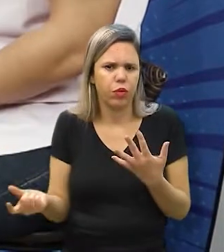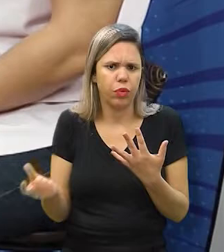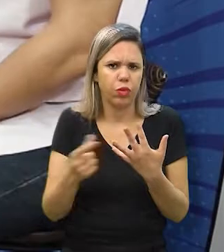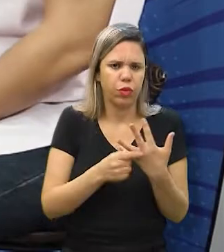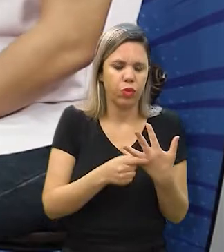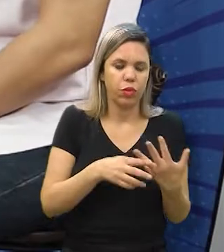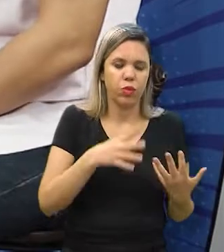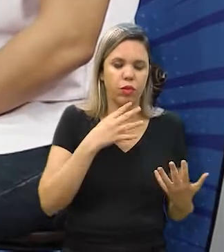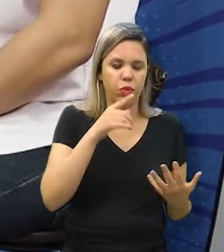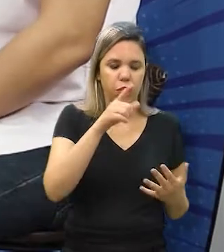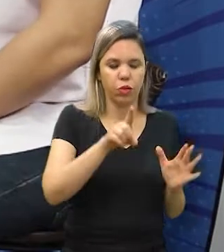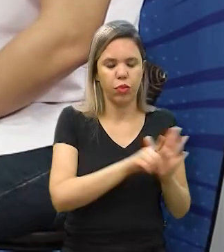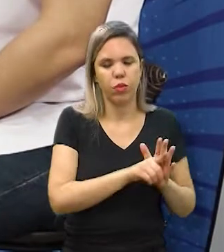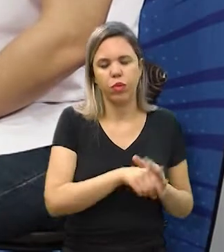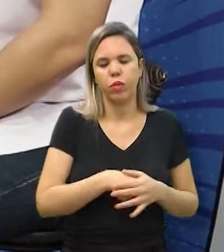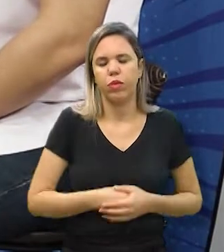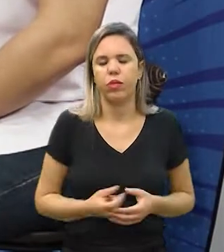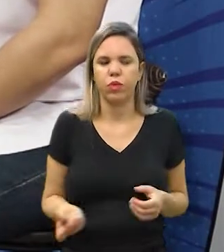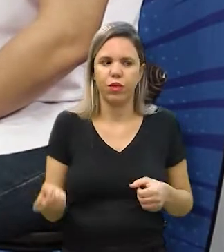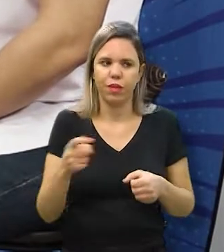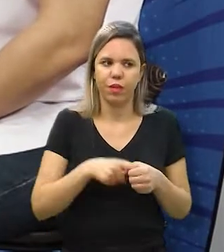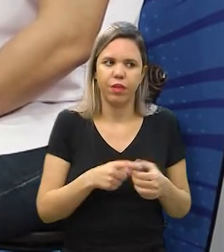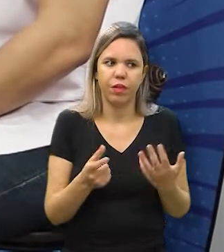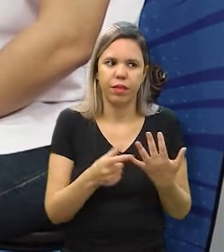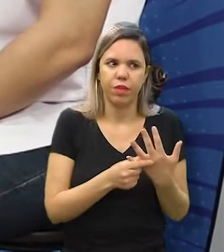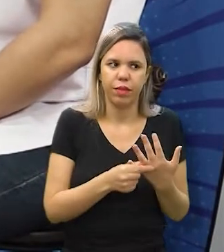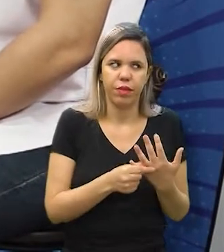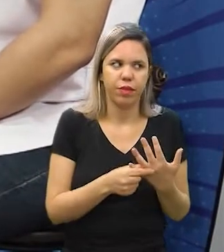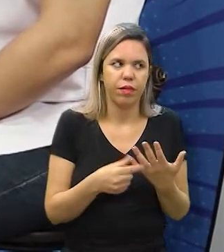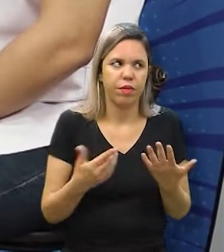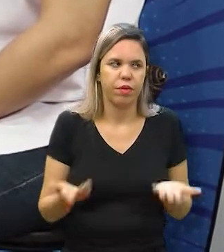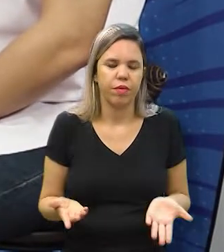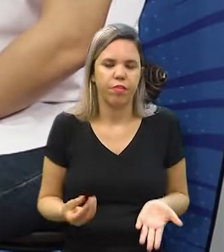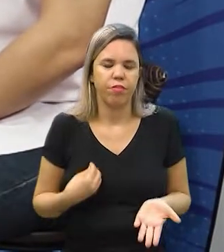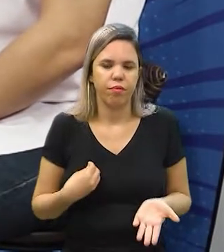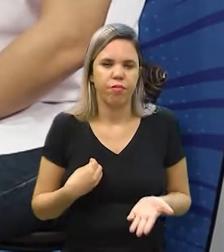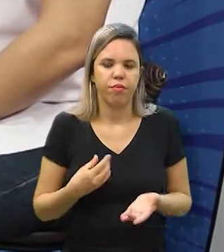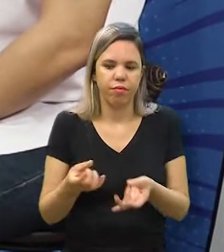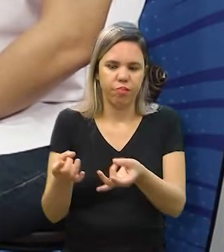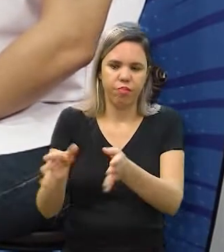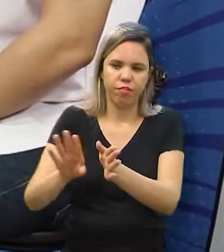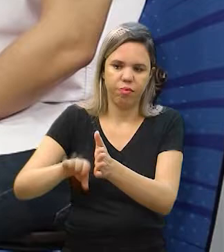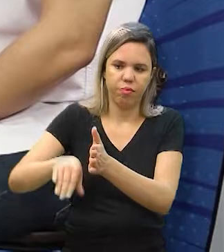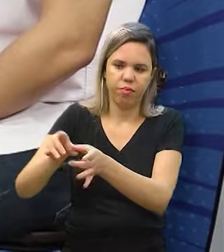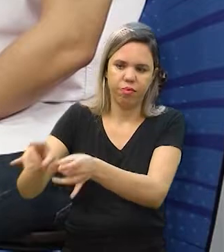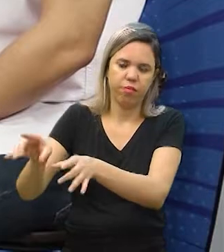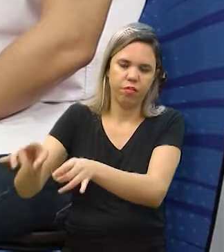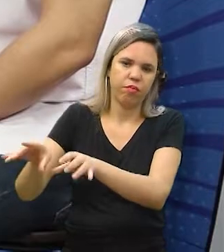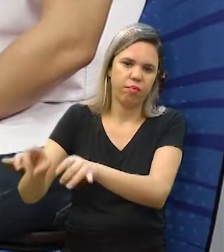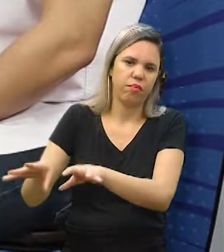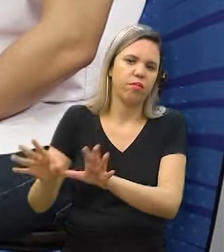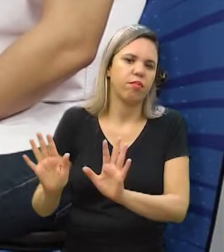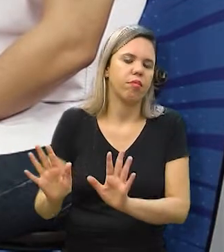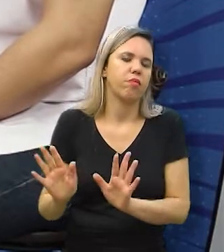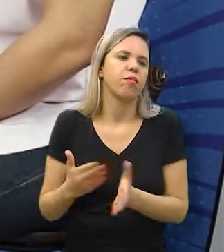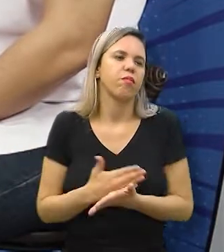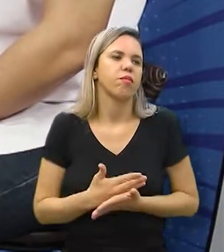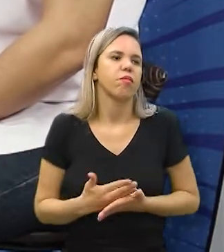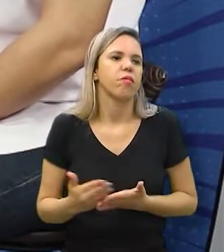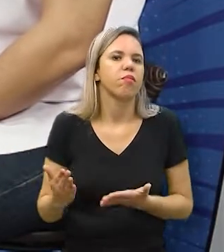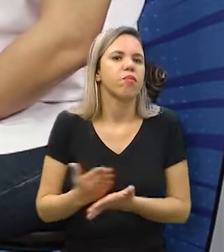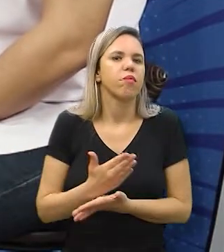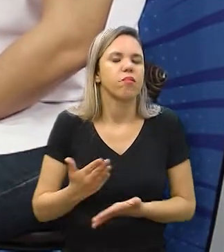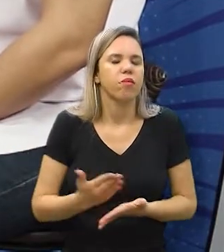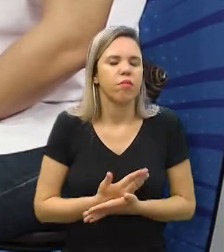vez que ele conheceu um dono, ele volta para o dono. Eles tentam se desfazer do anel bem no começo